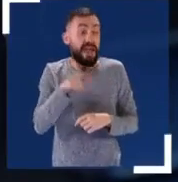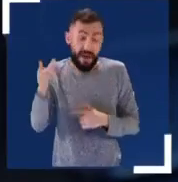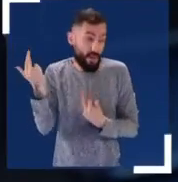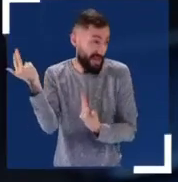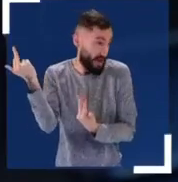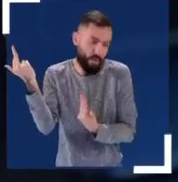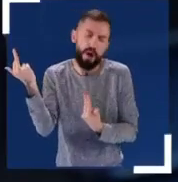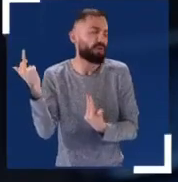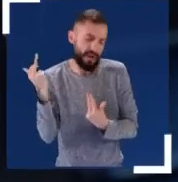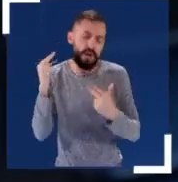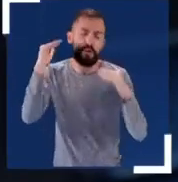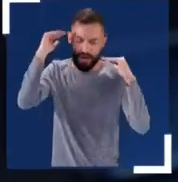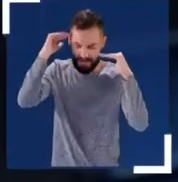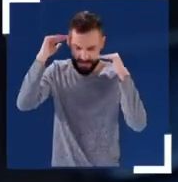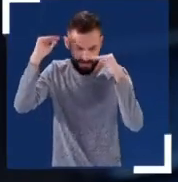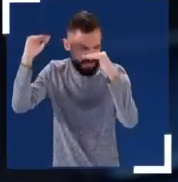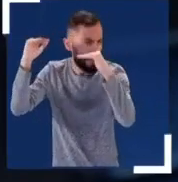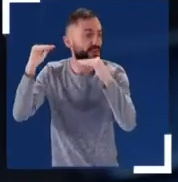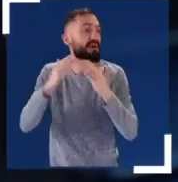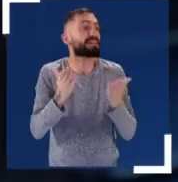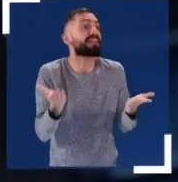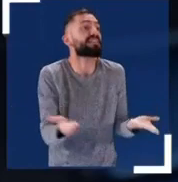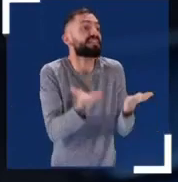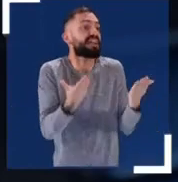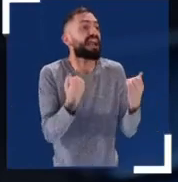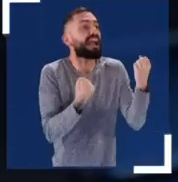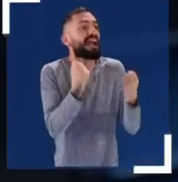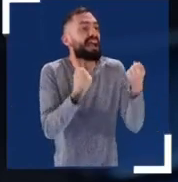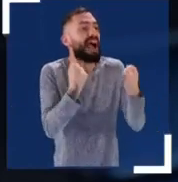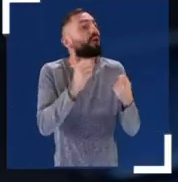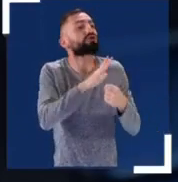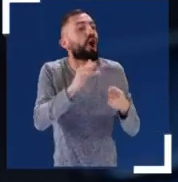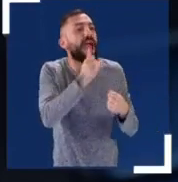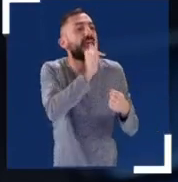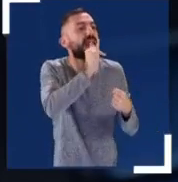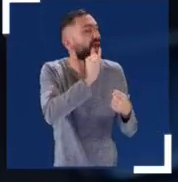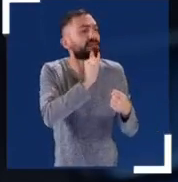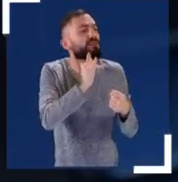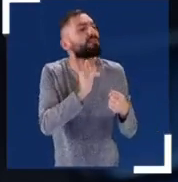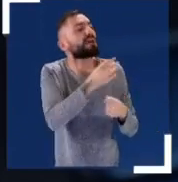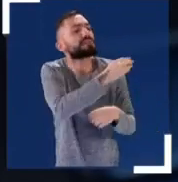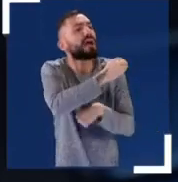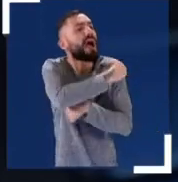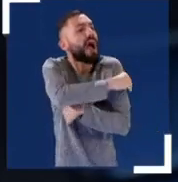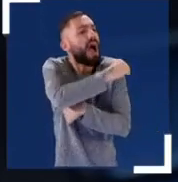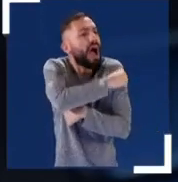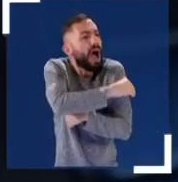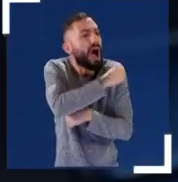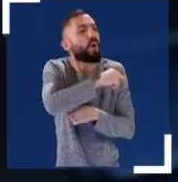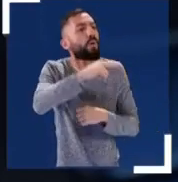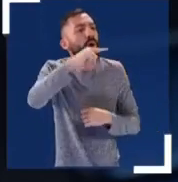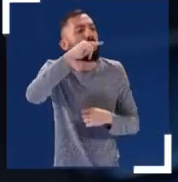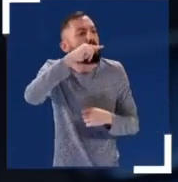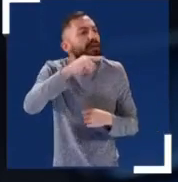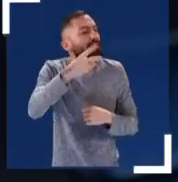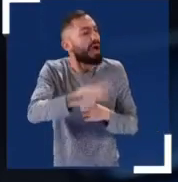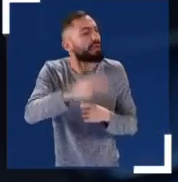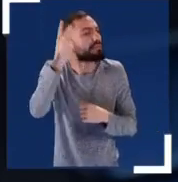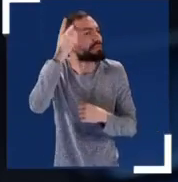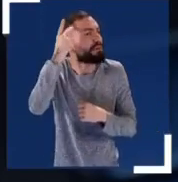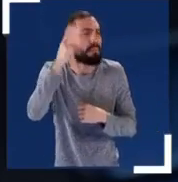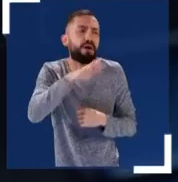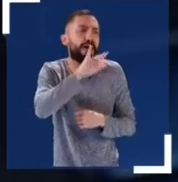posição e respeito de incentivar apenas o carro elétrico, mas isso para a cana, para o álcool, para nossos produtores aqui em São Paulo, é muito